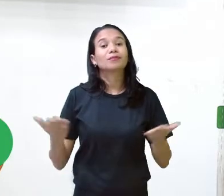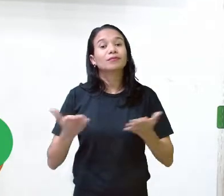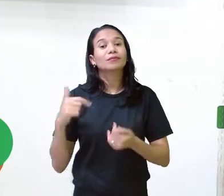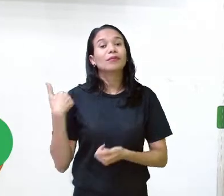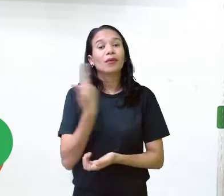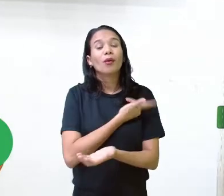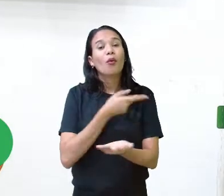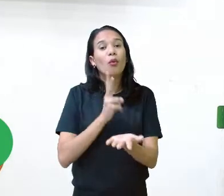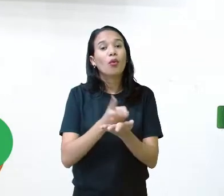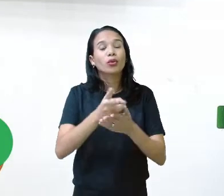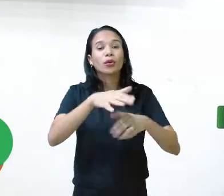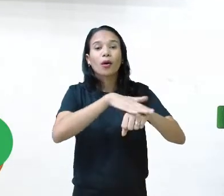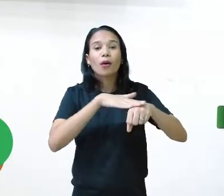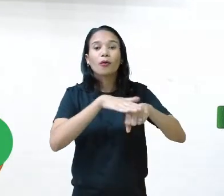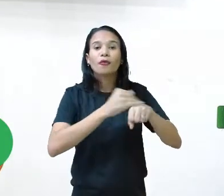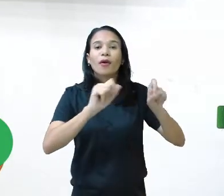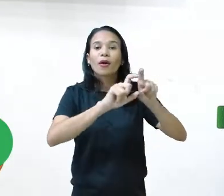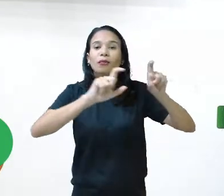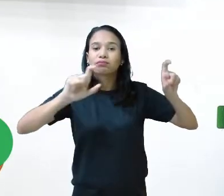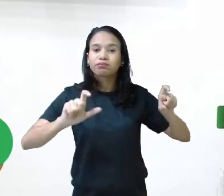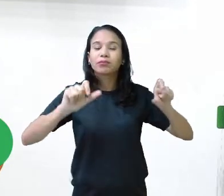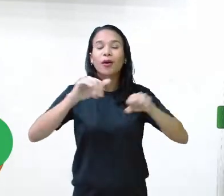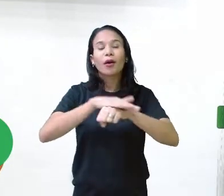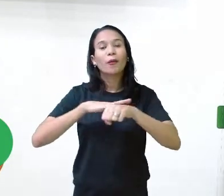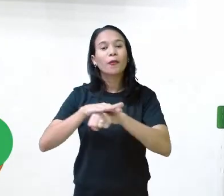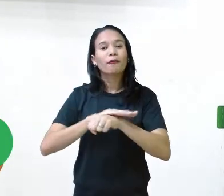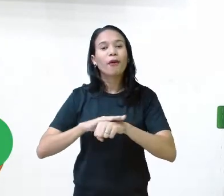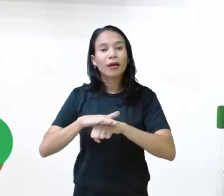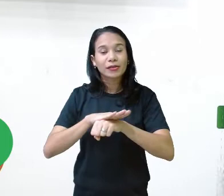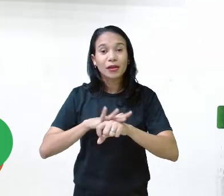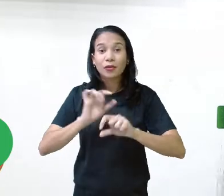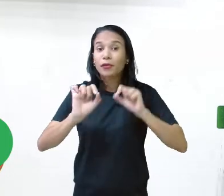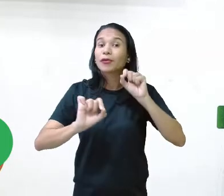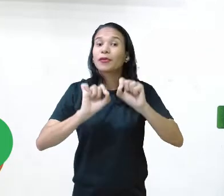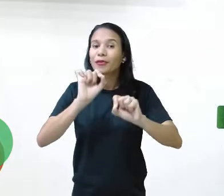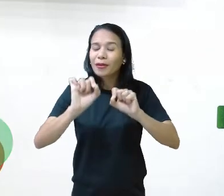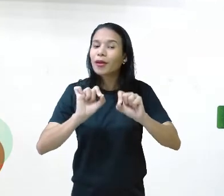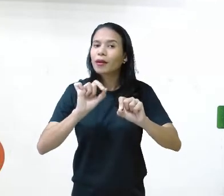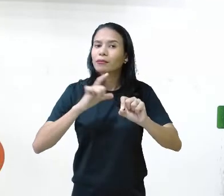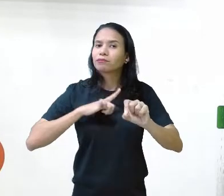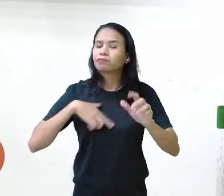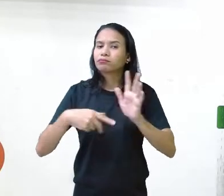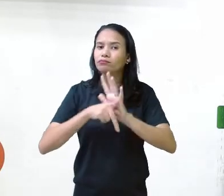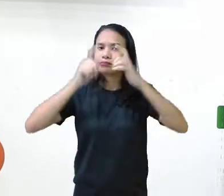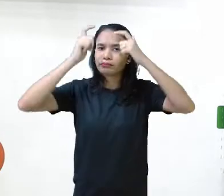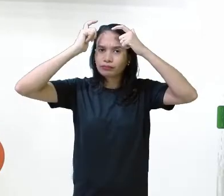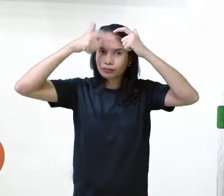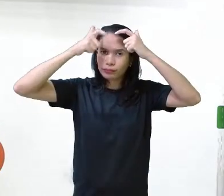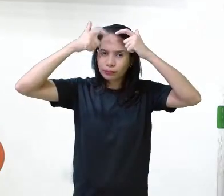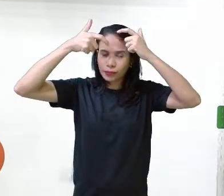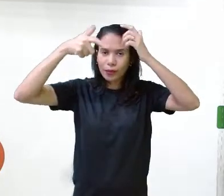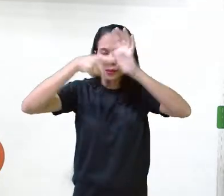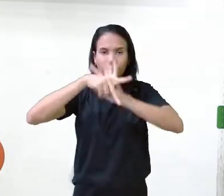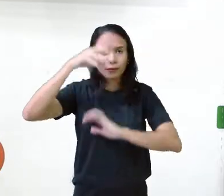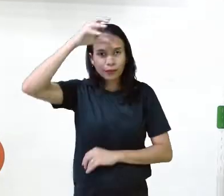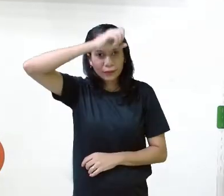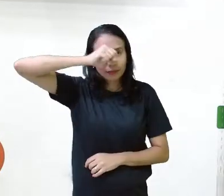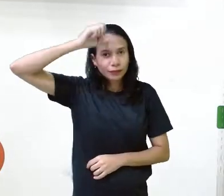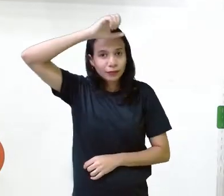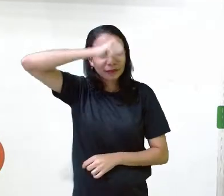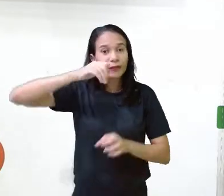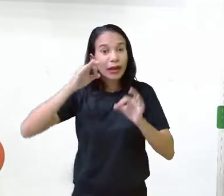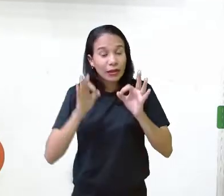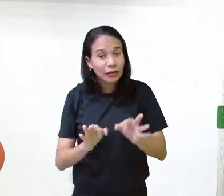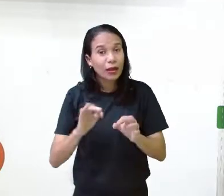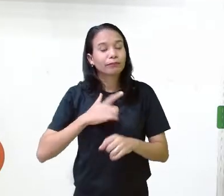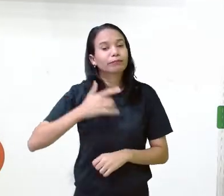dar continuidade à nossa temática, falando sobre, agora, alguns transtornos da aprendizagem.